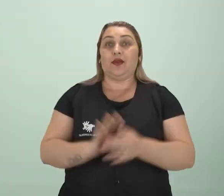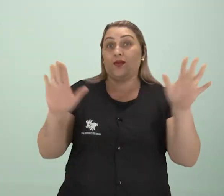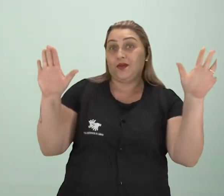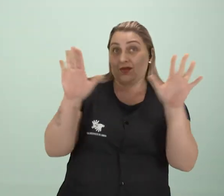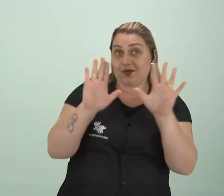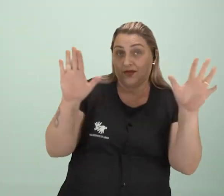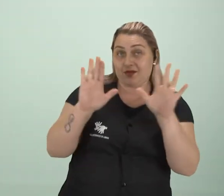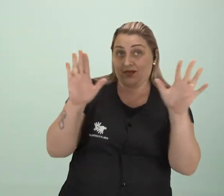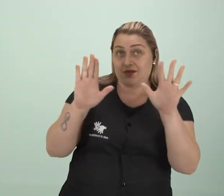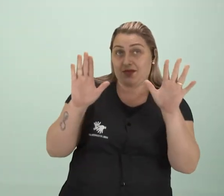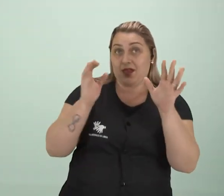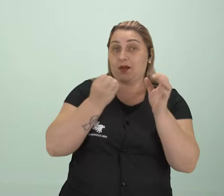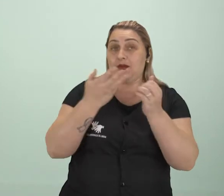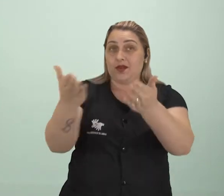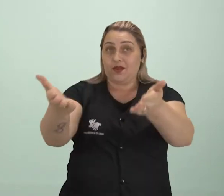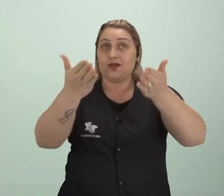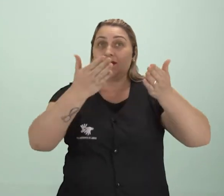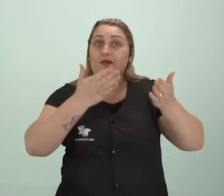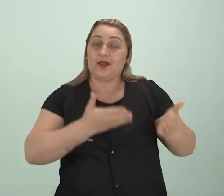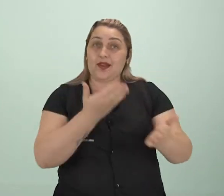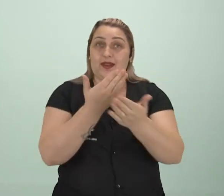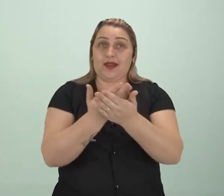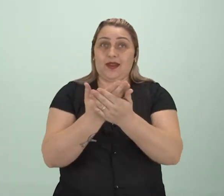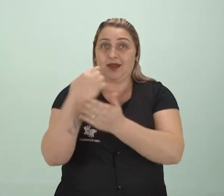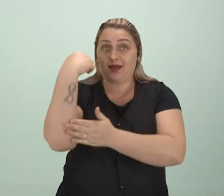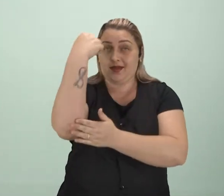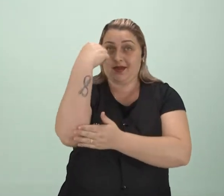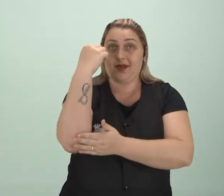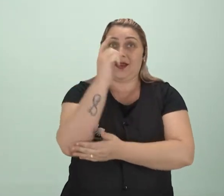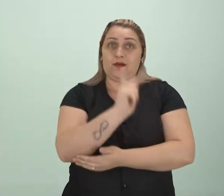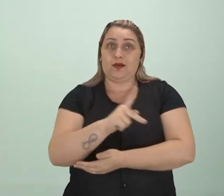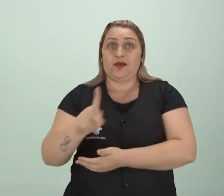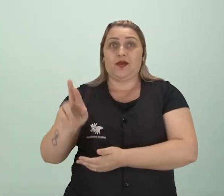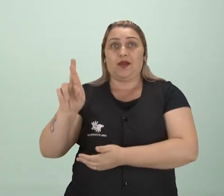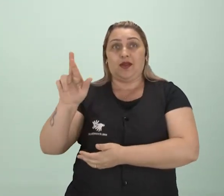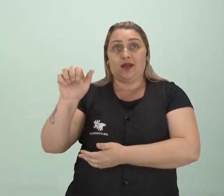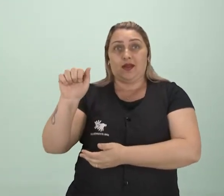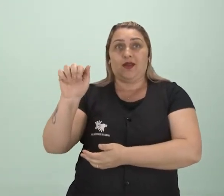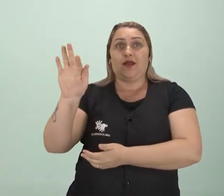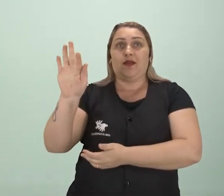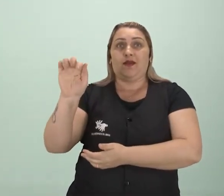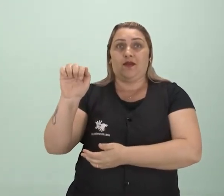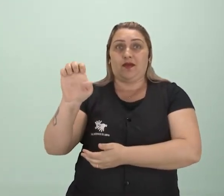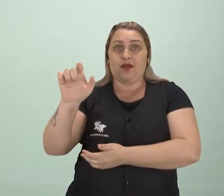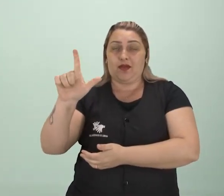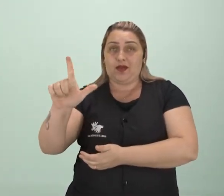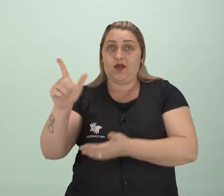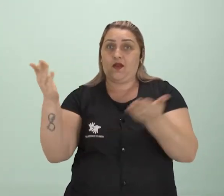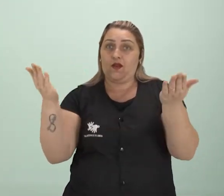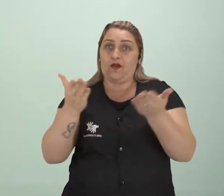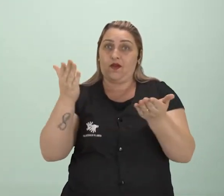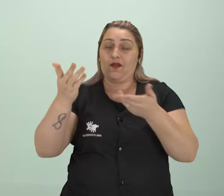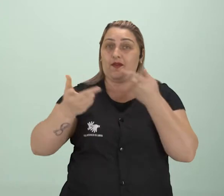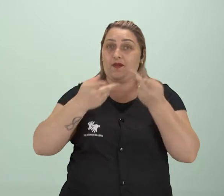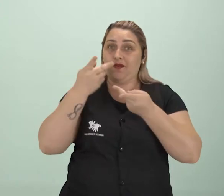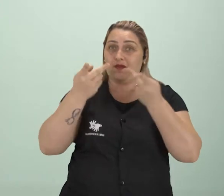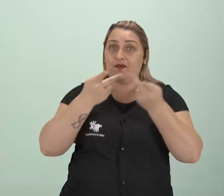Hola, sean bienvenidos a más una clase de español. Yo soy el profesor Rafael y hoy día vamos a hablar